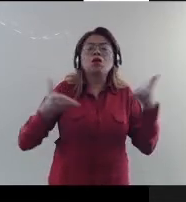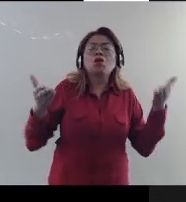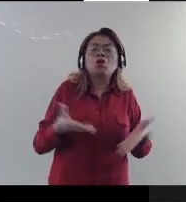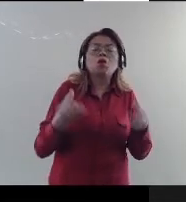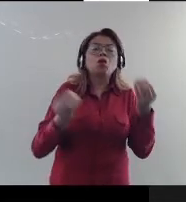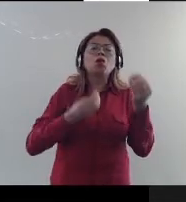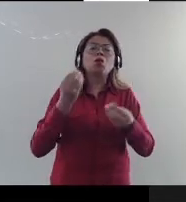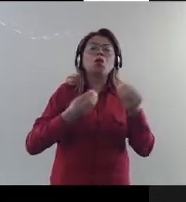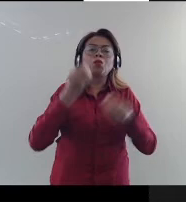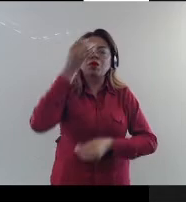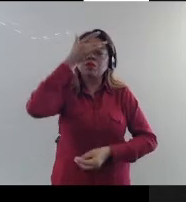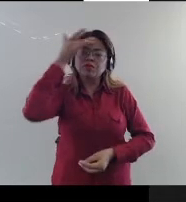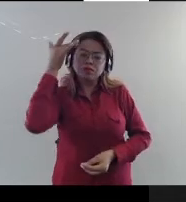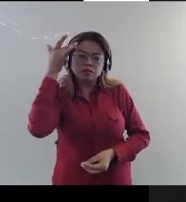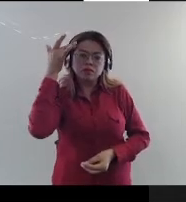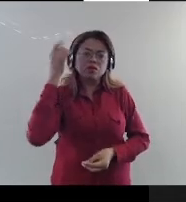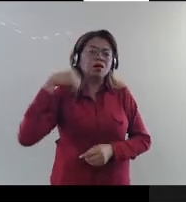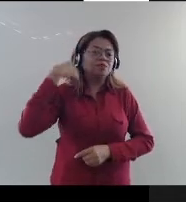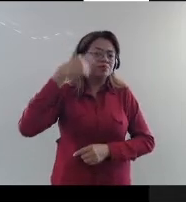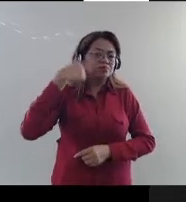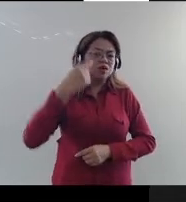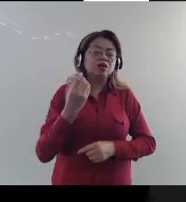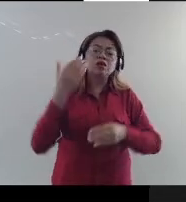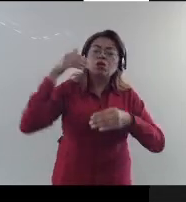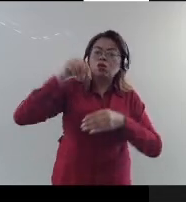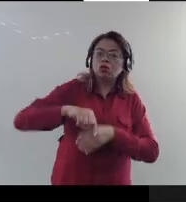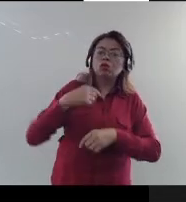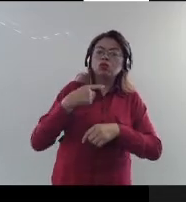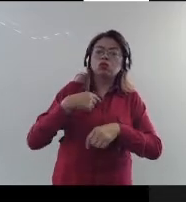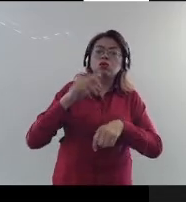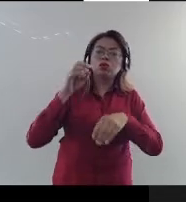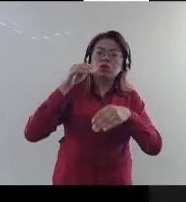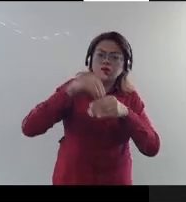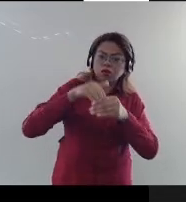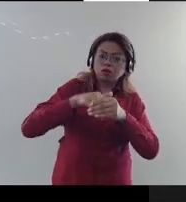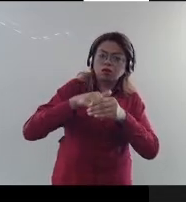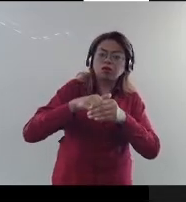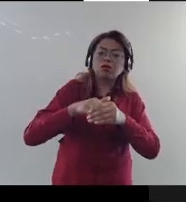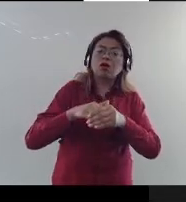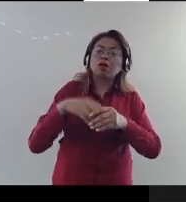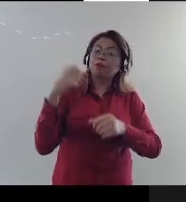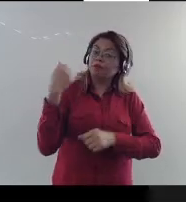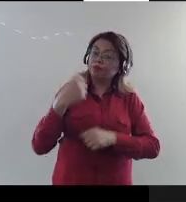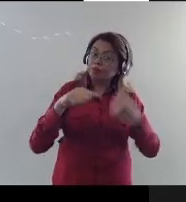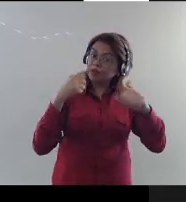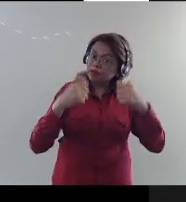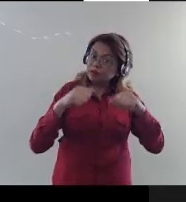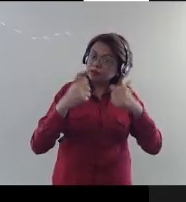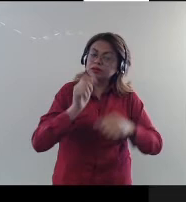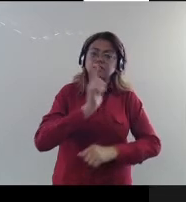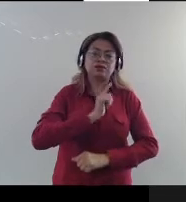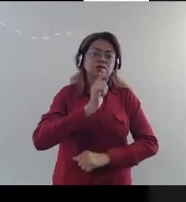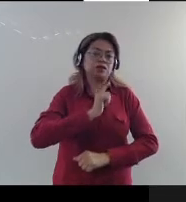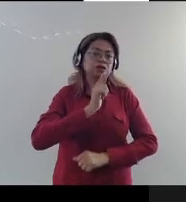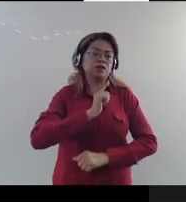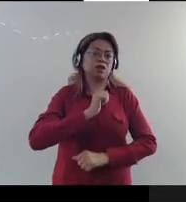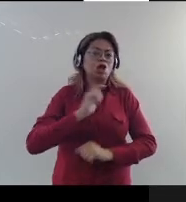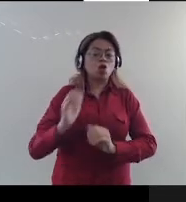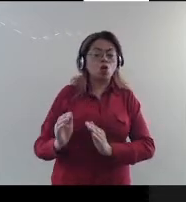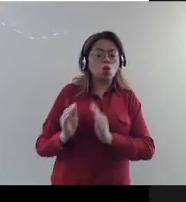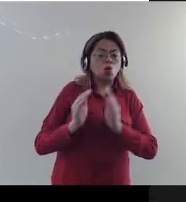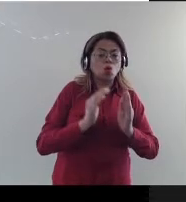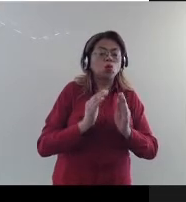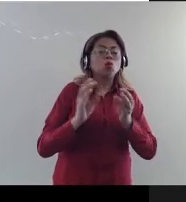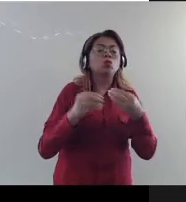vai advogar no direito eleitoral sem ter um parceiro de tecnologia? Para entender, né, se o concorrente do seu cliente está agindo